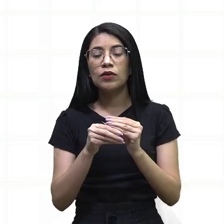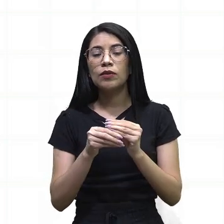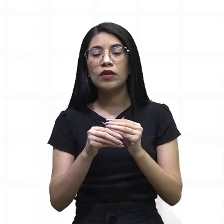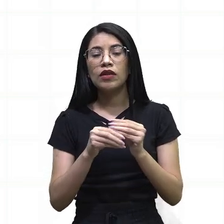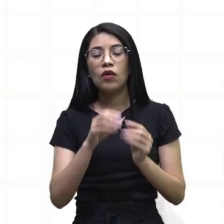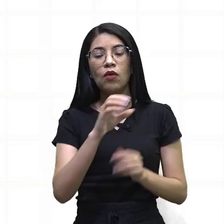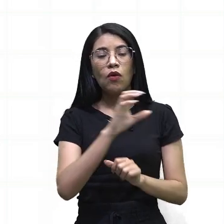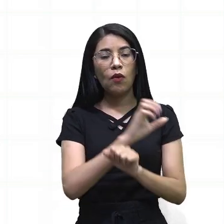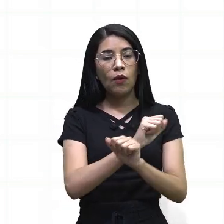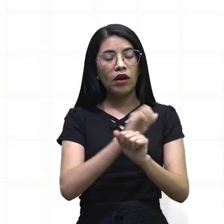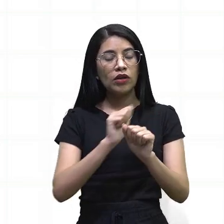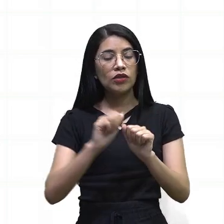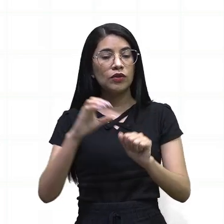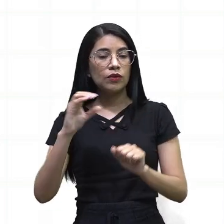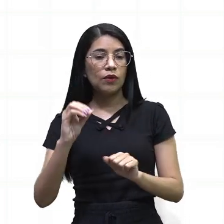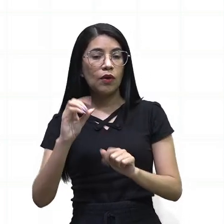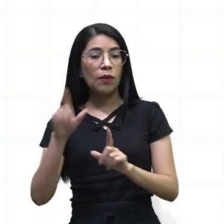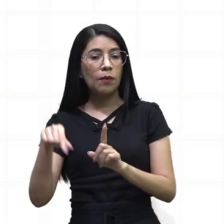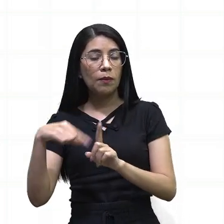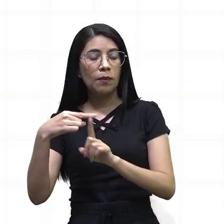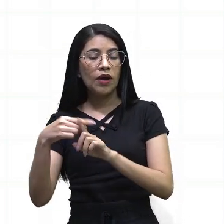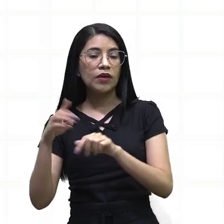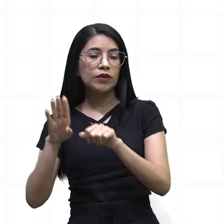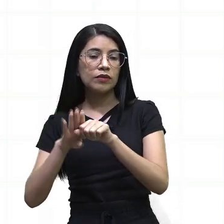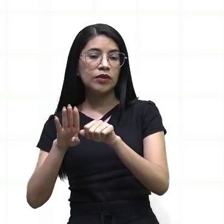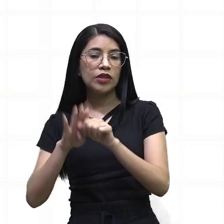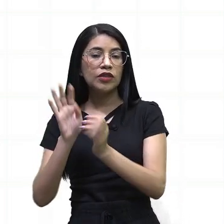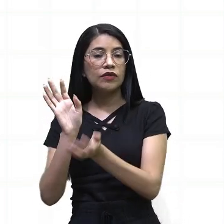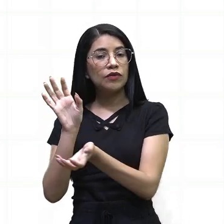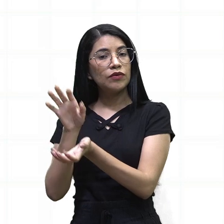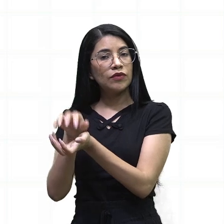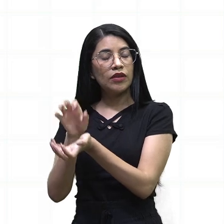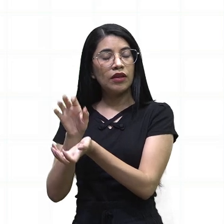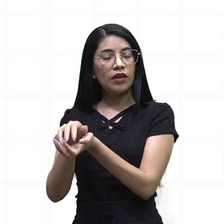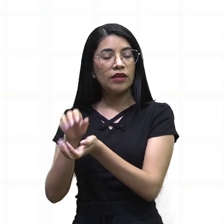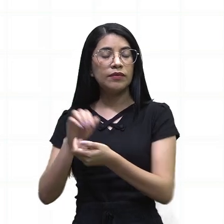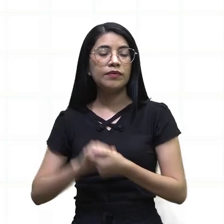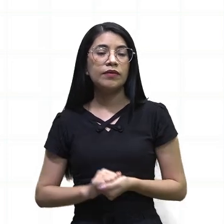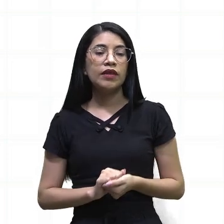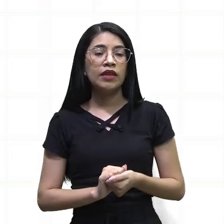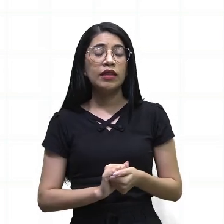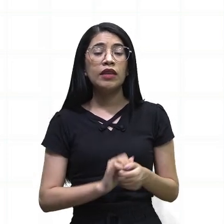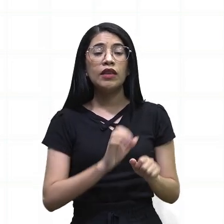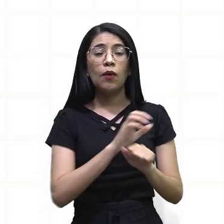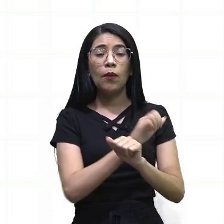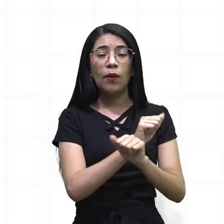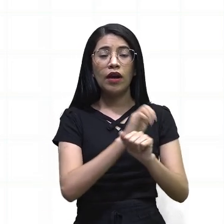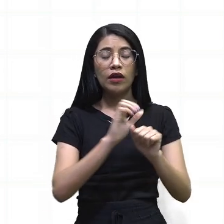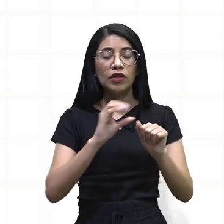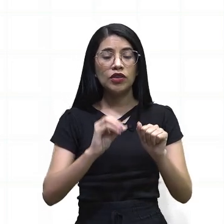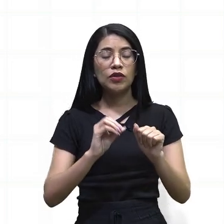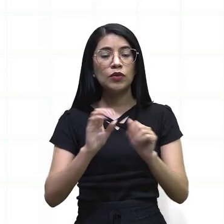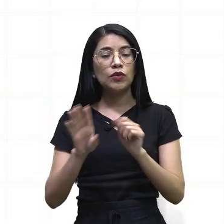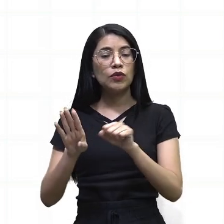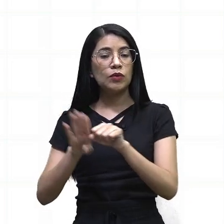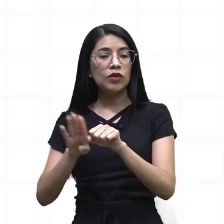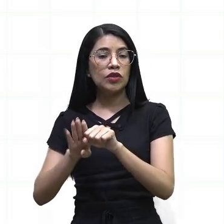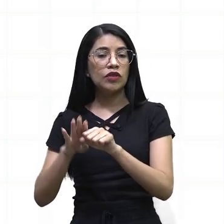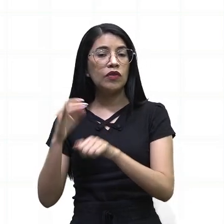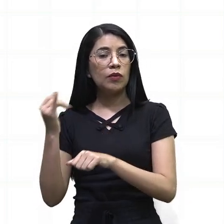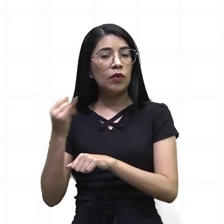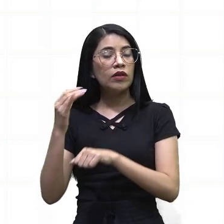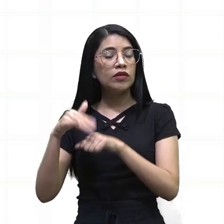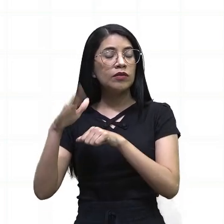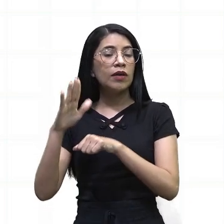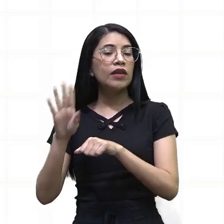O artigo o e o substantivo jacaré. Entre o artigo e o substantivo é o mais importante